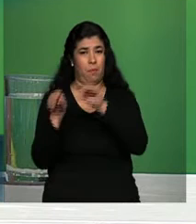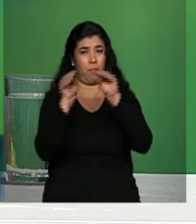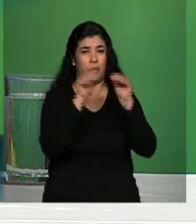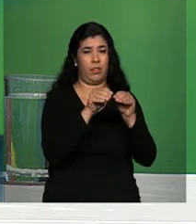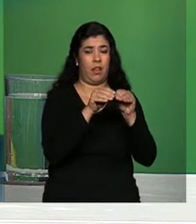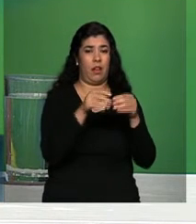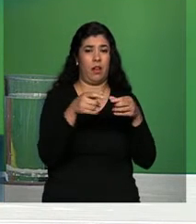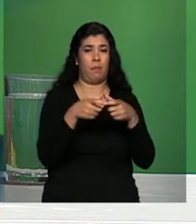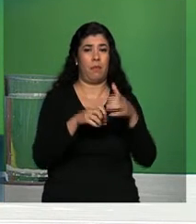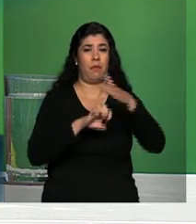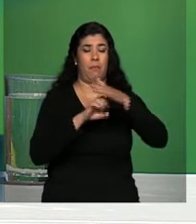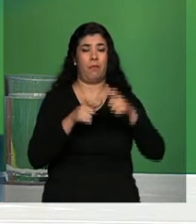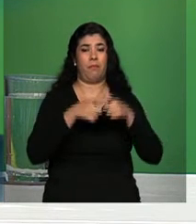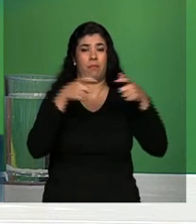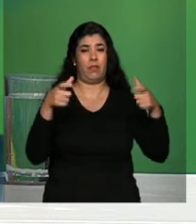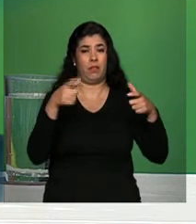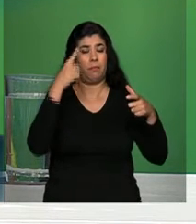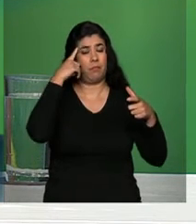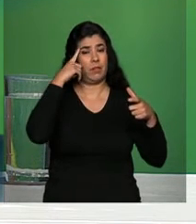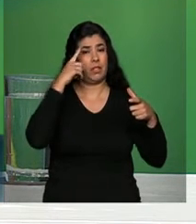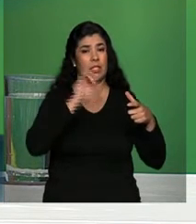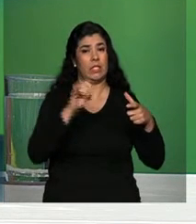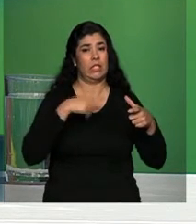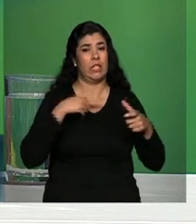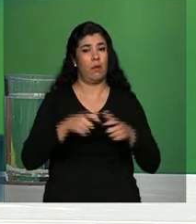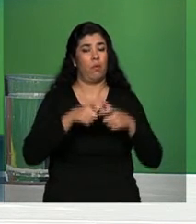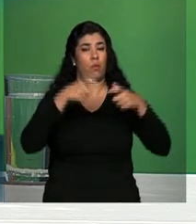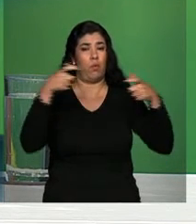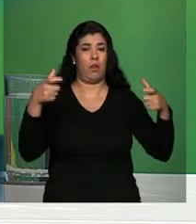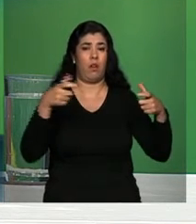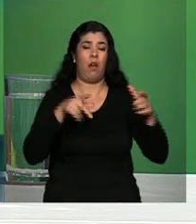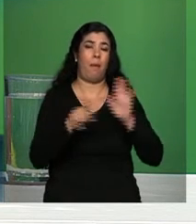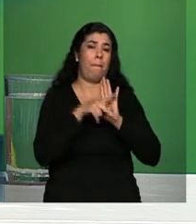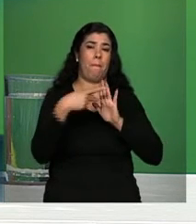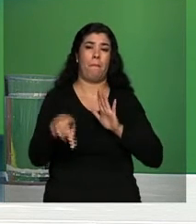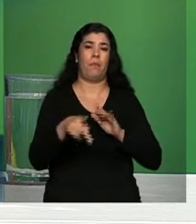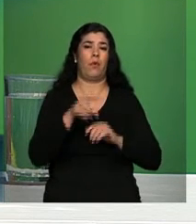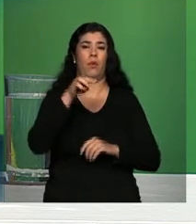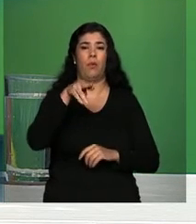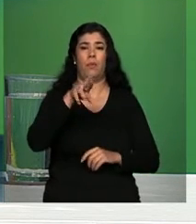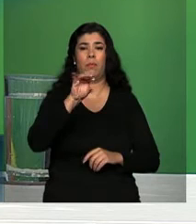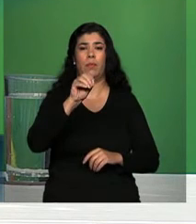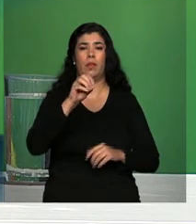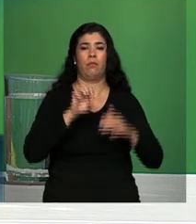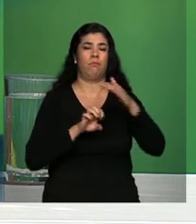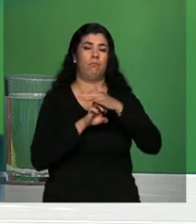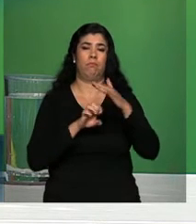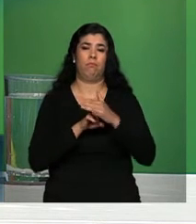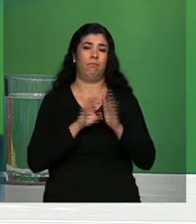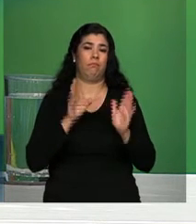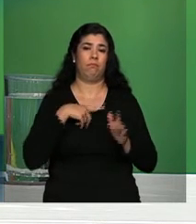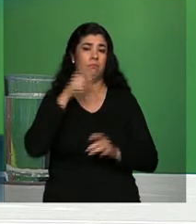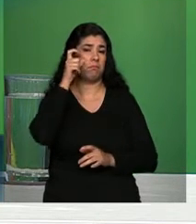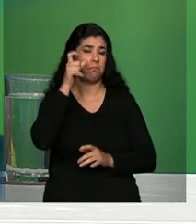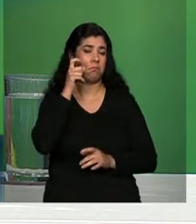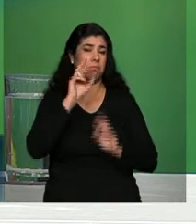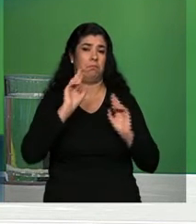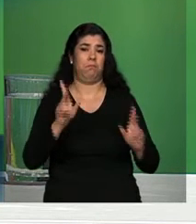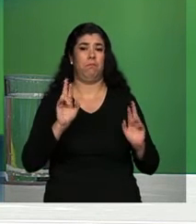na expansão do emprego. Mas na hora que ele cresce, ele já se torna uma microempresa, e é isso que interessa para nós. Ter um sistema